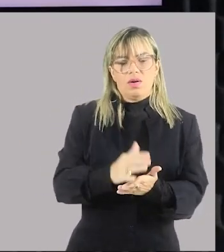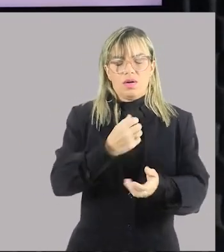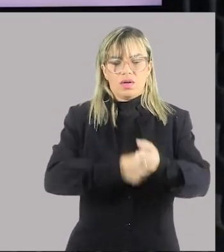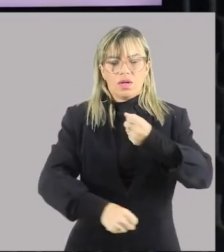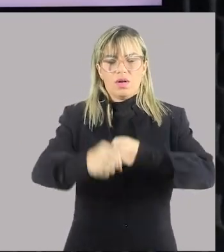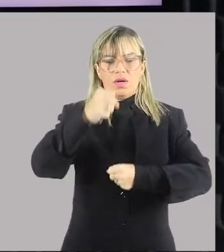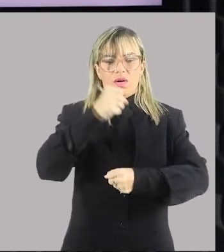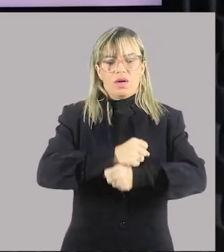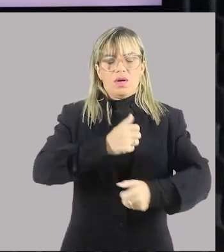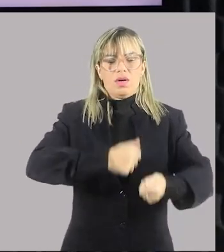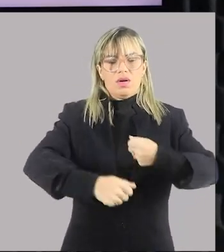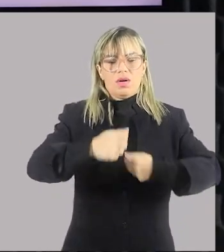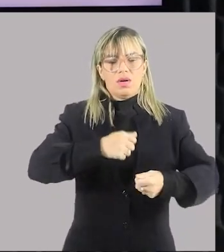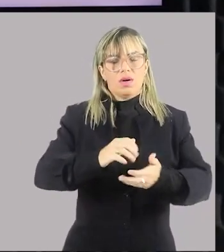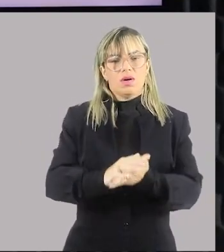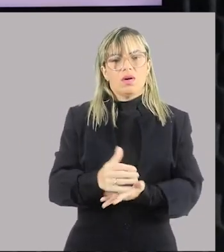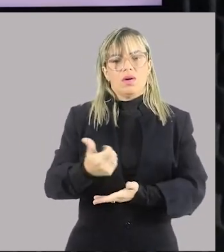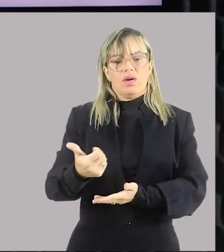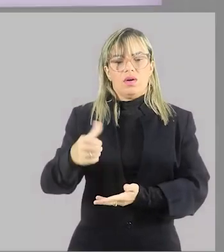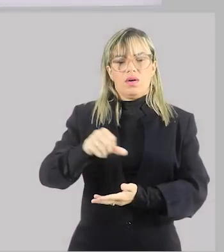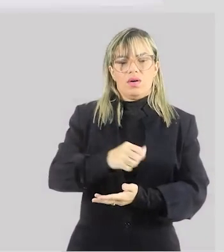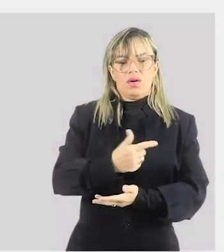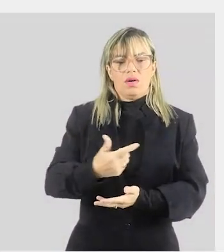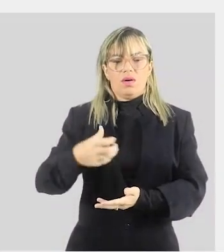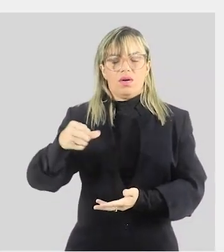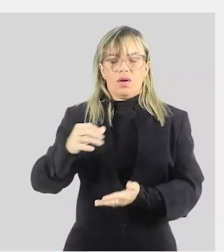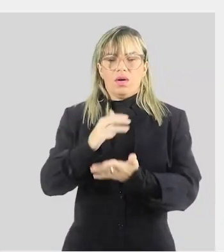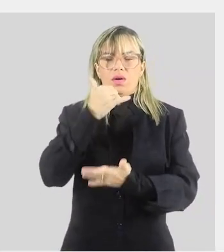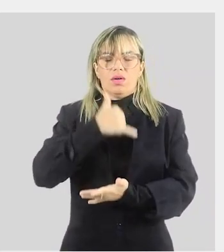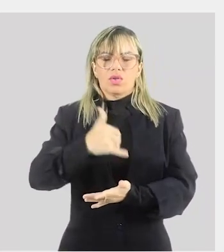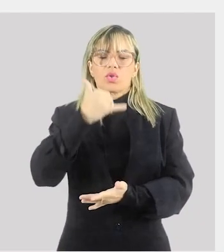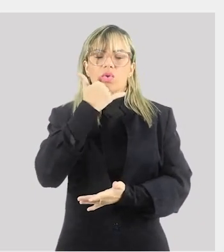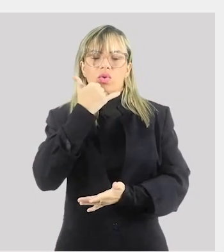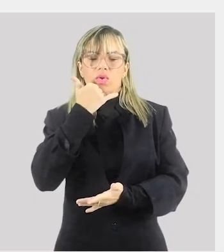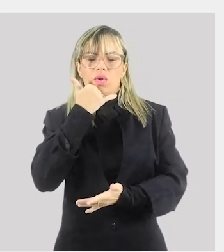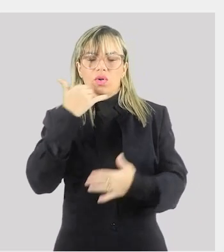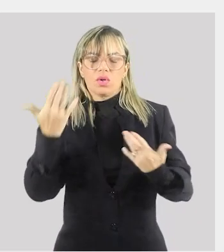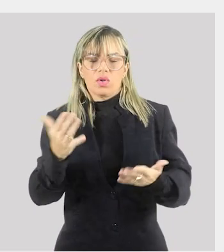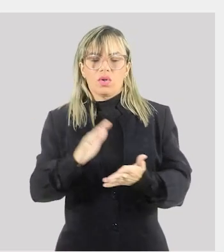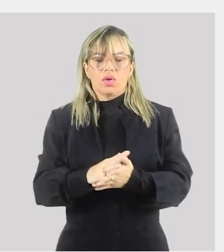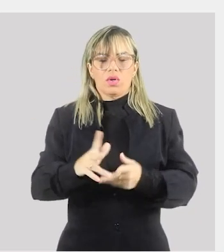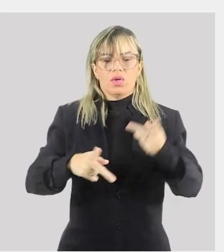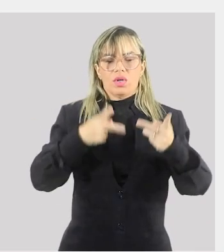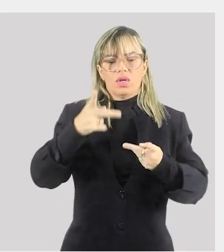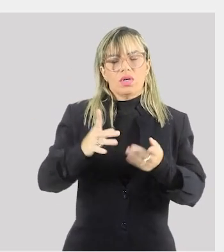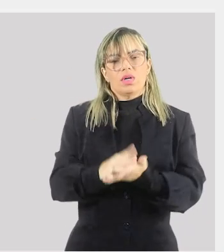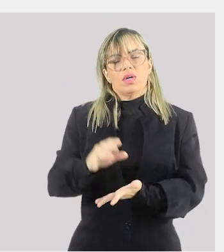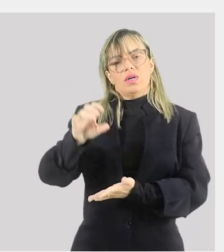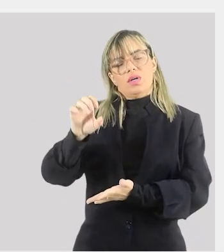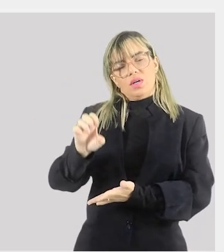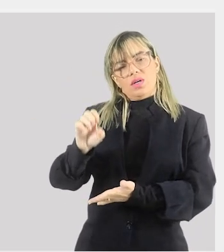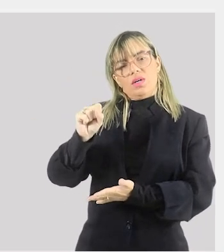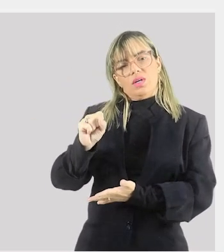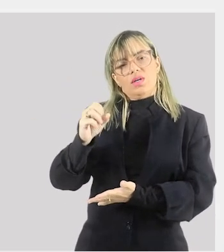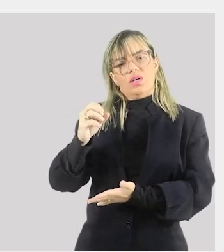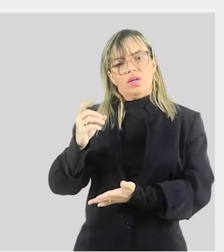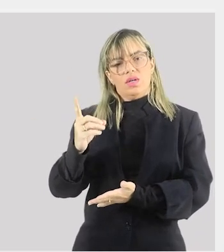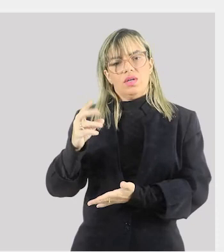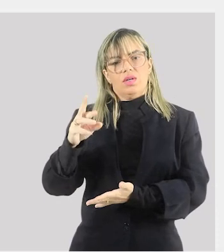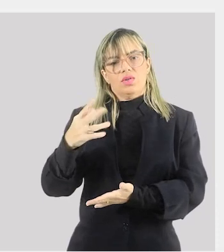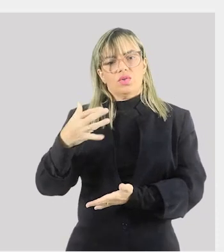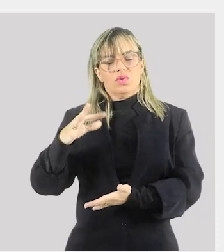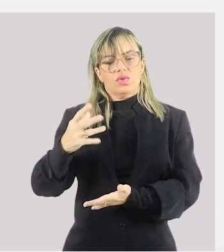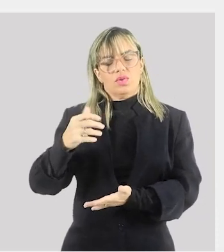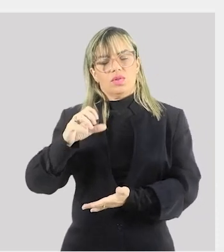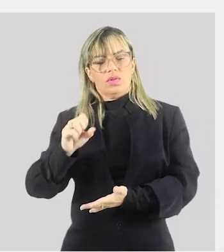1929, começou, só desculpa a expressão aqui, de uma forma esdrúxula, que eu irei